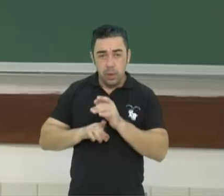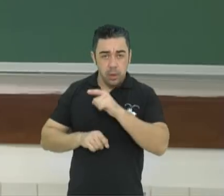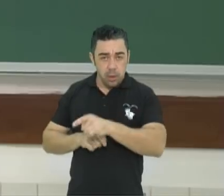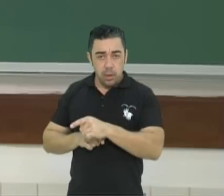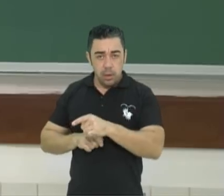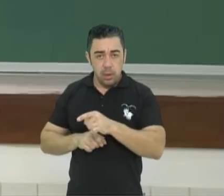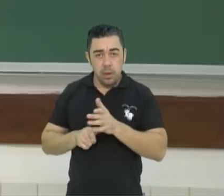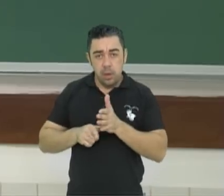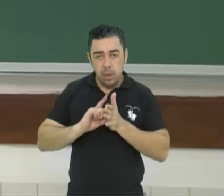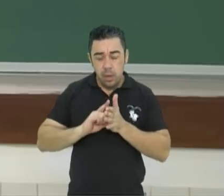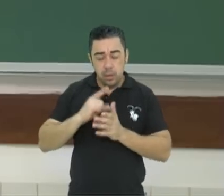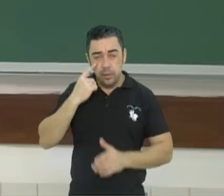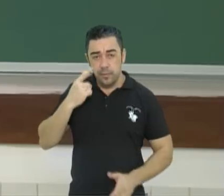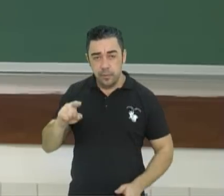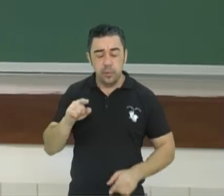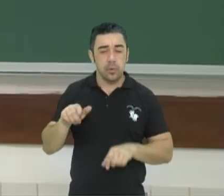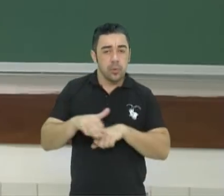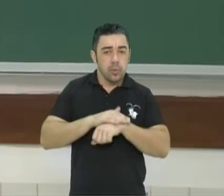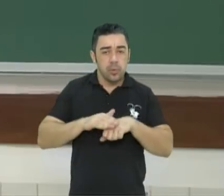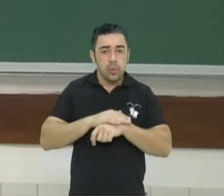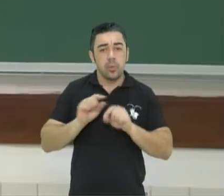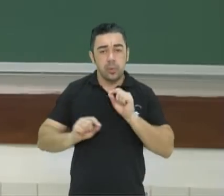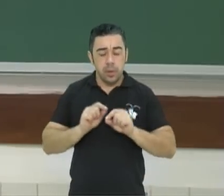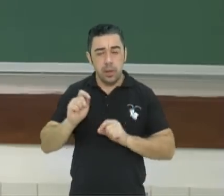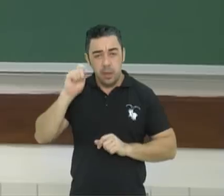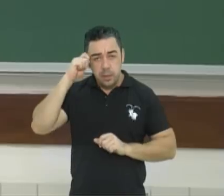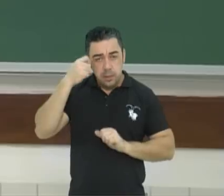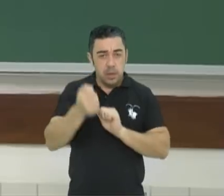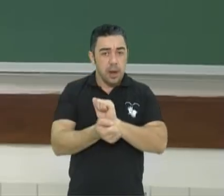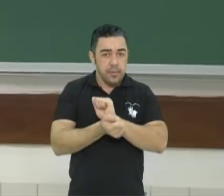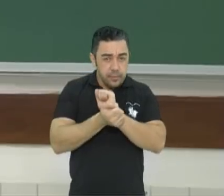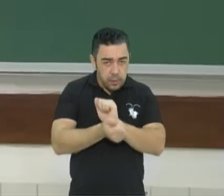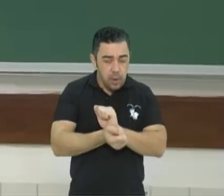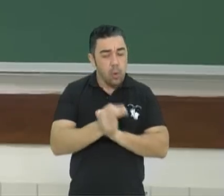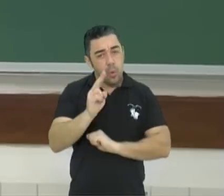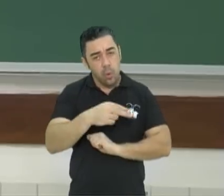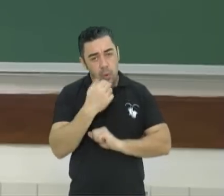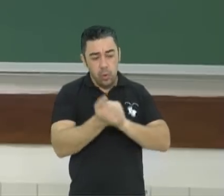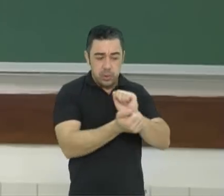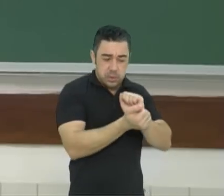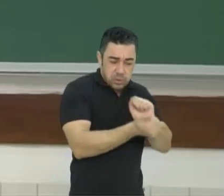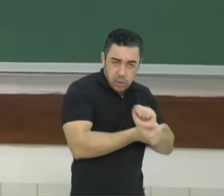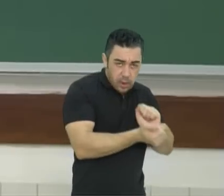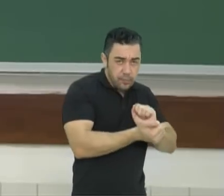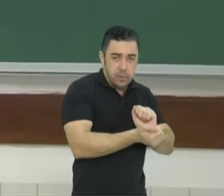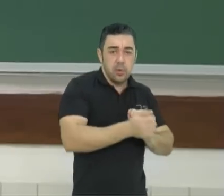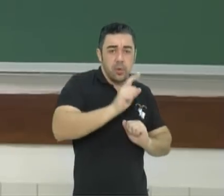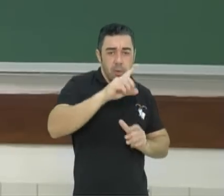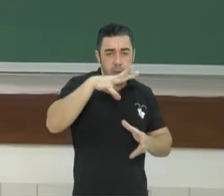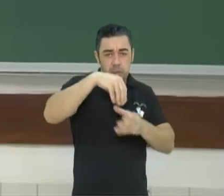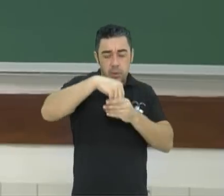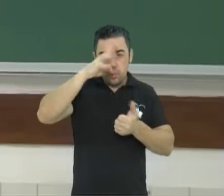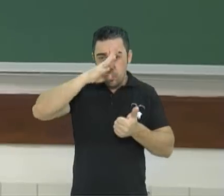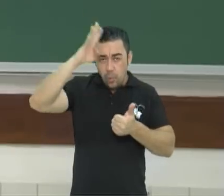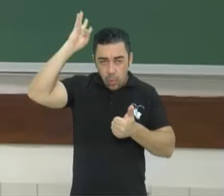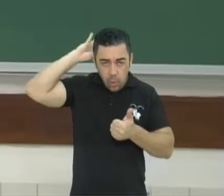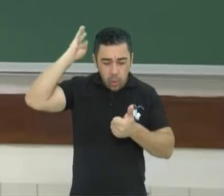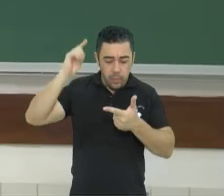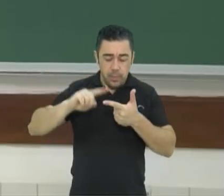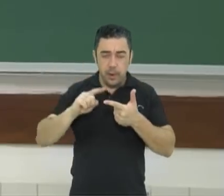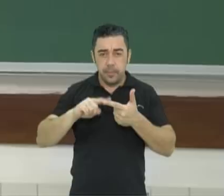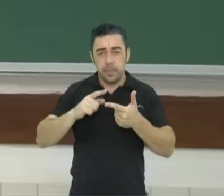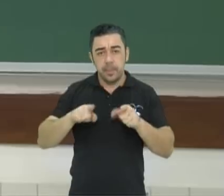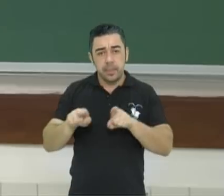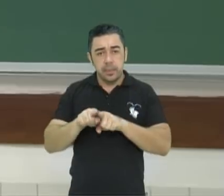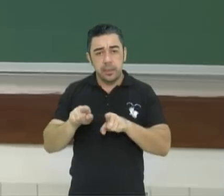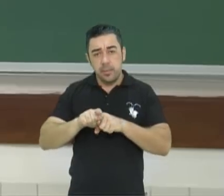discutimos também que a escravidão ela acontecia em outros tempos históricos, como na Roma Antiga, no Egito, na civilização egípcia, a